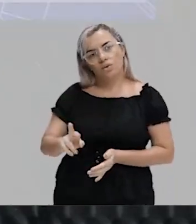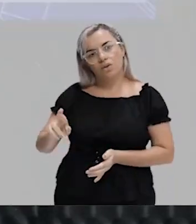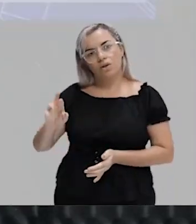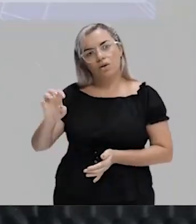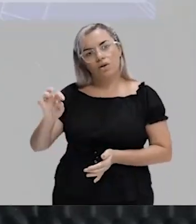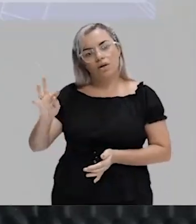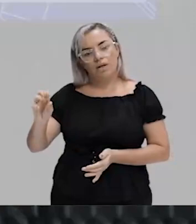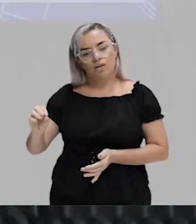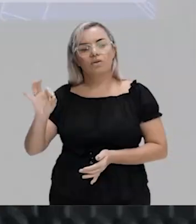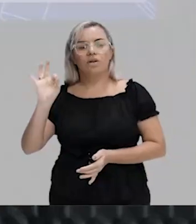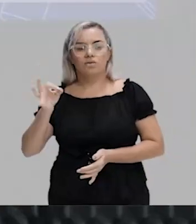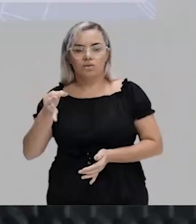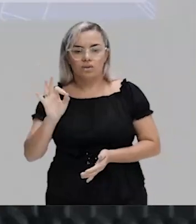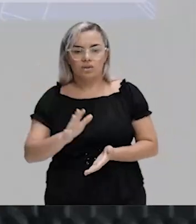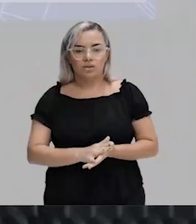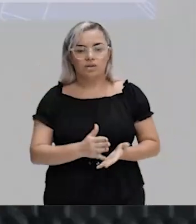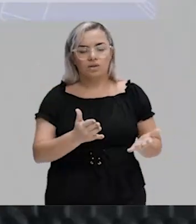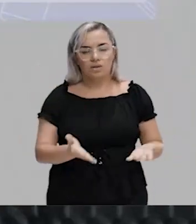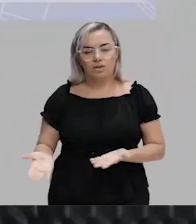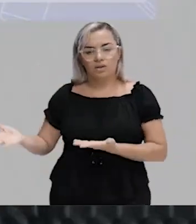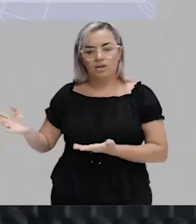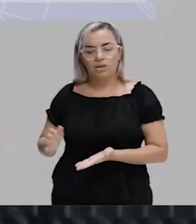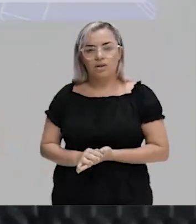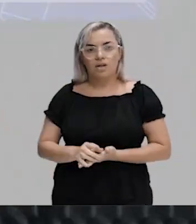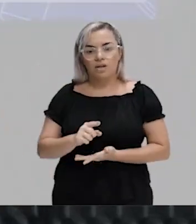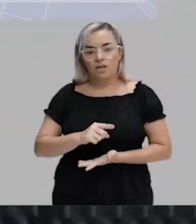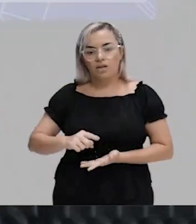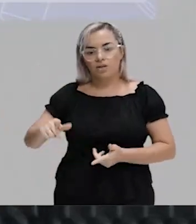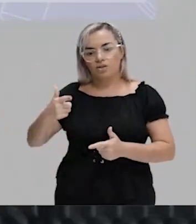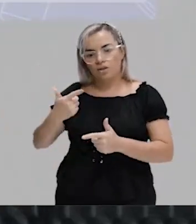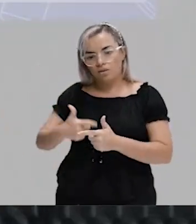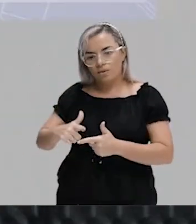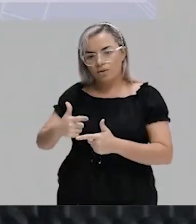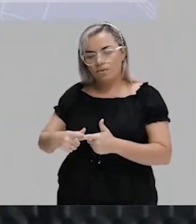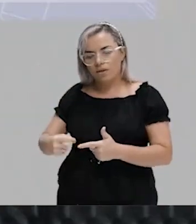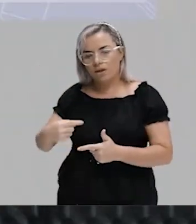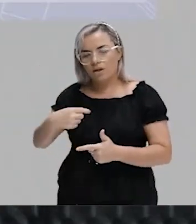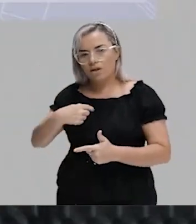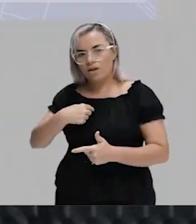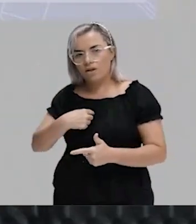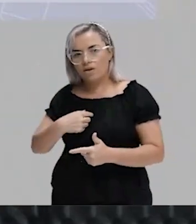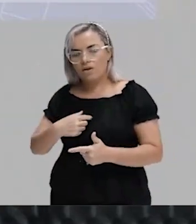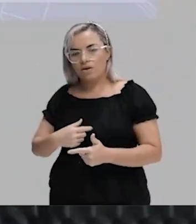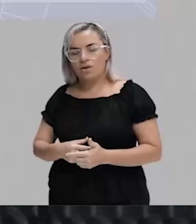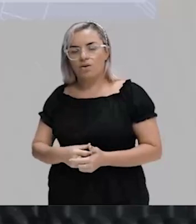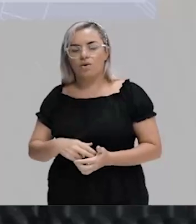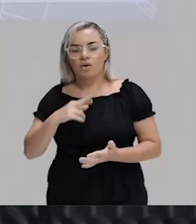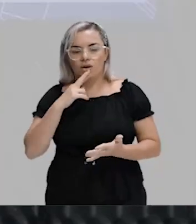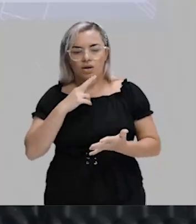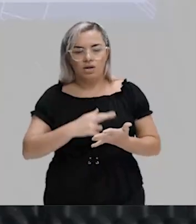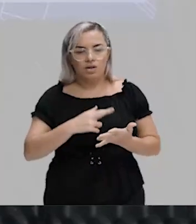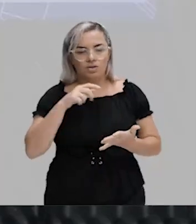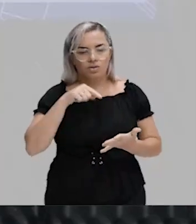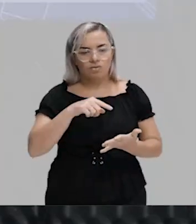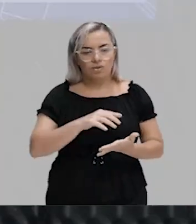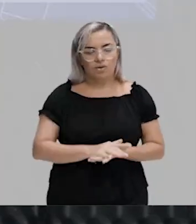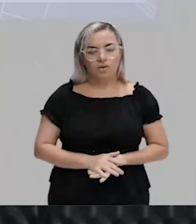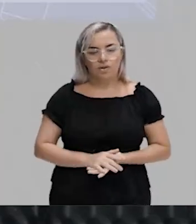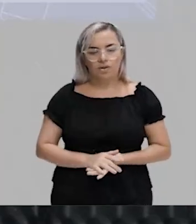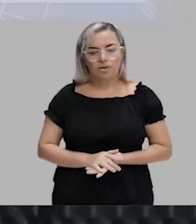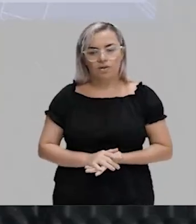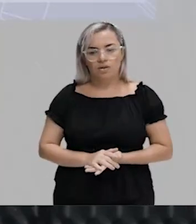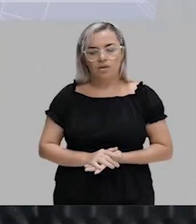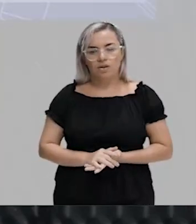eu resolver. A outra, né, outra opção, entre eu e tu. Com a preposição entre,